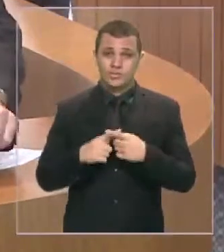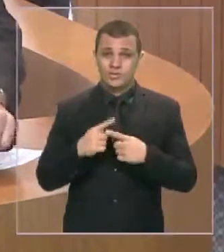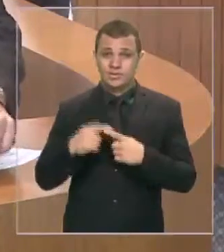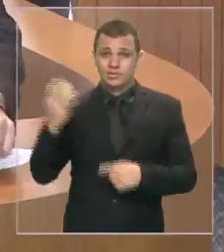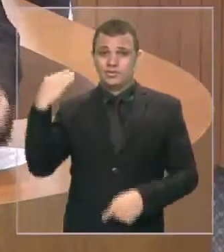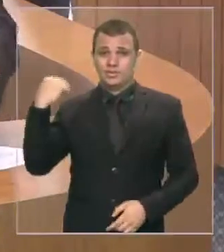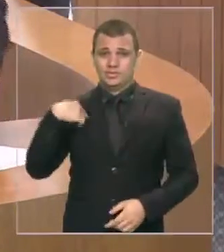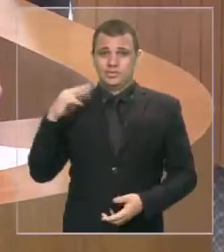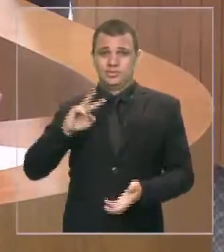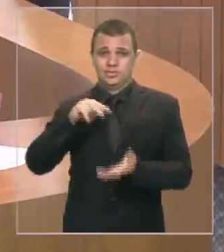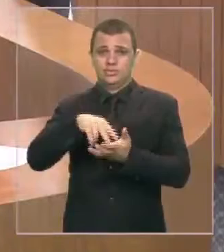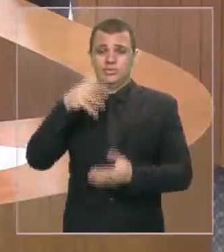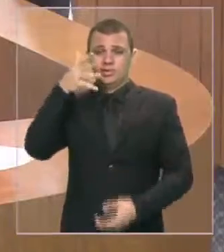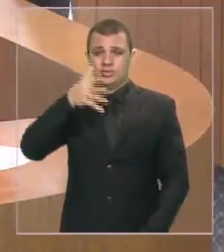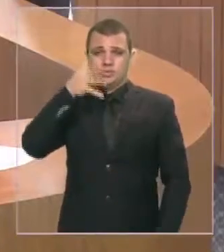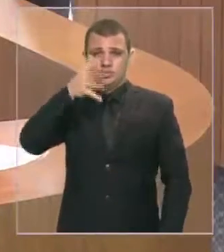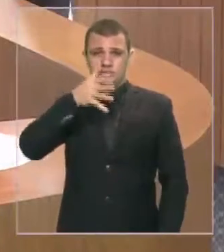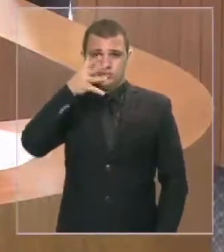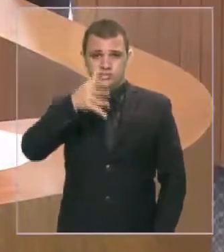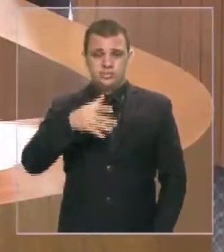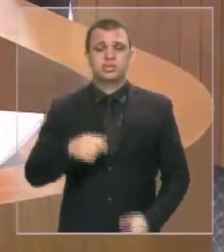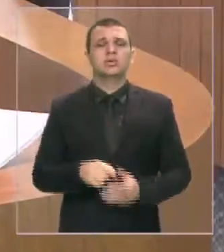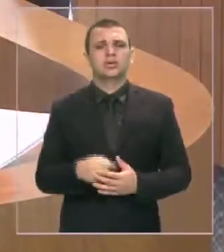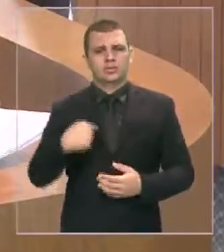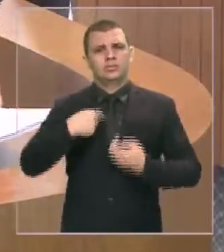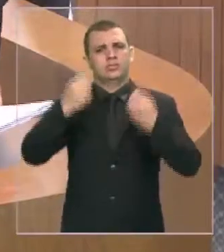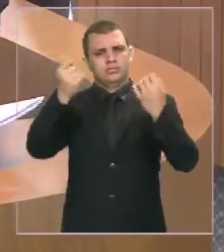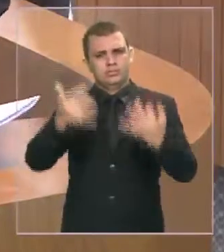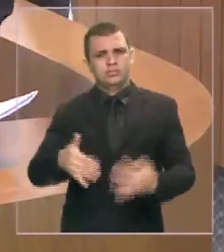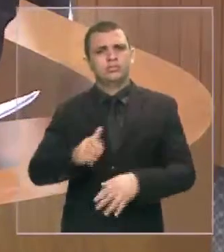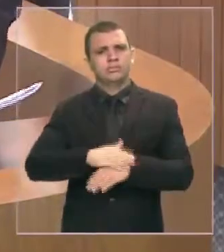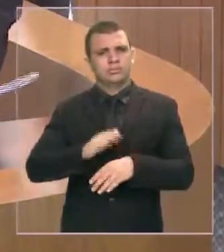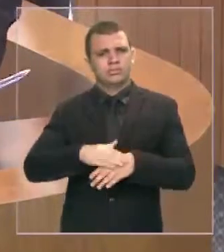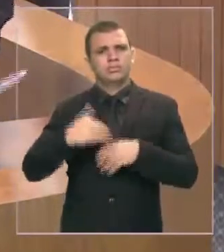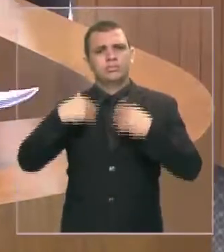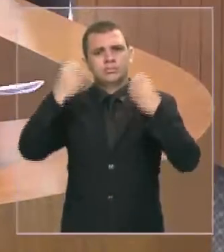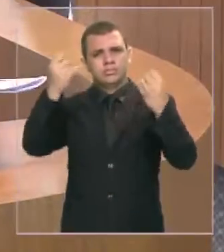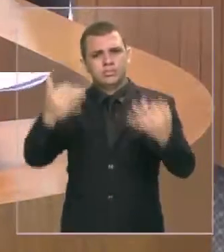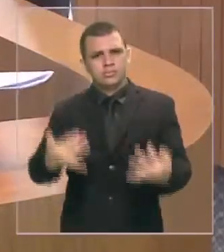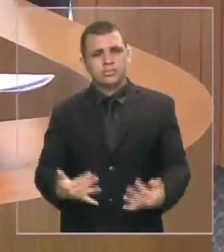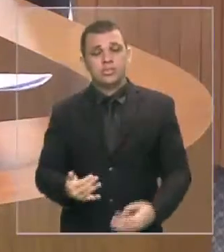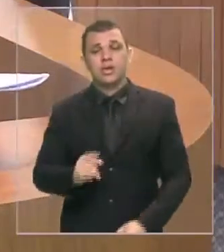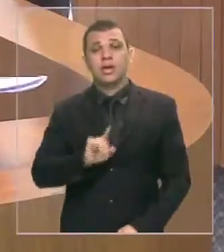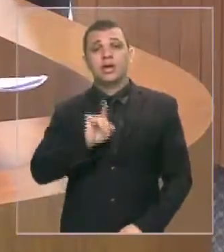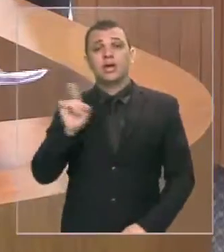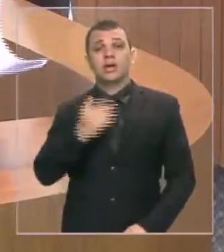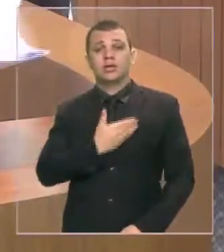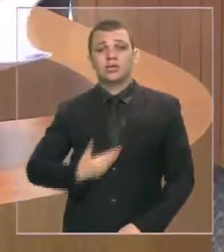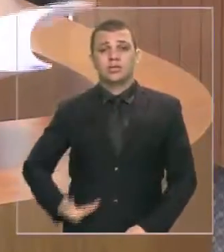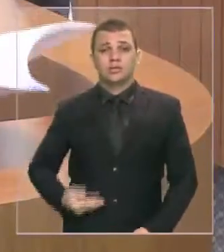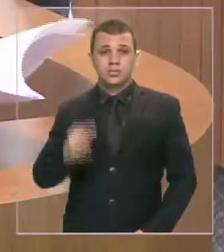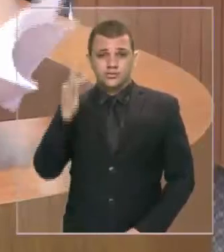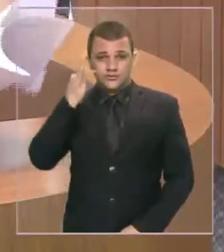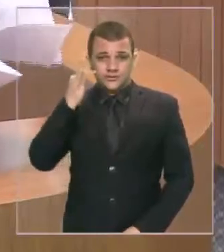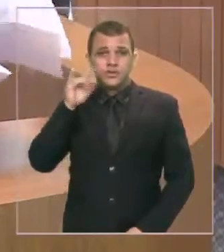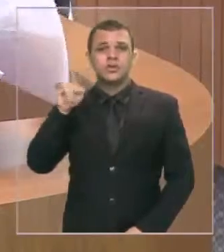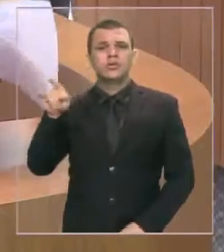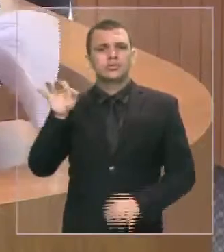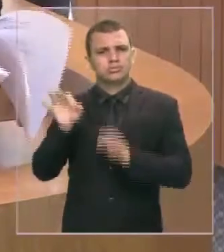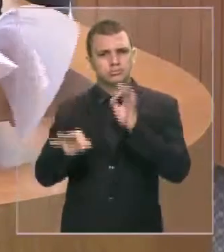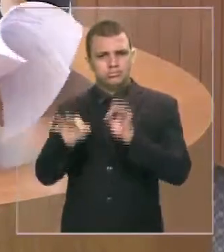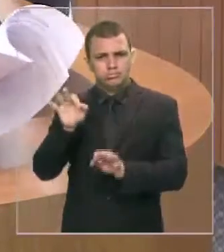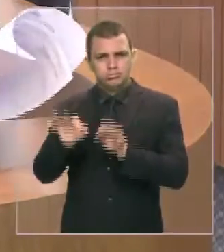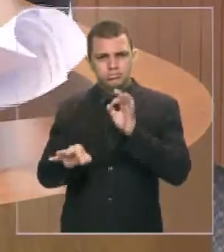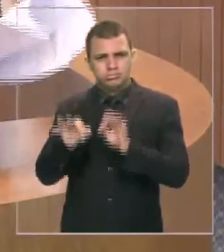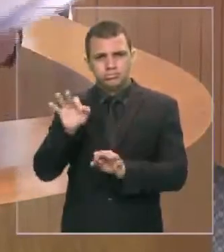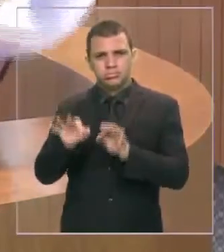subi aqui a esta tribuna, eu falei disso. E o governador Flávio Dino, que é um jurista, não vou falar que